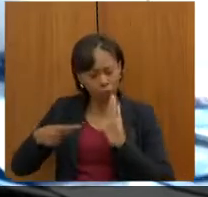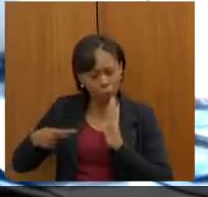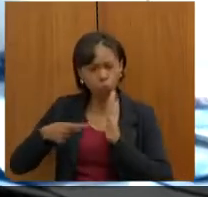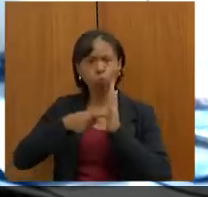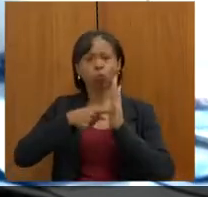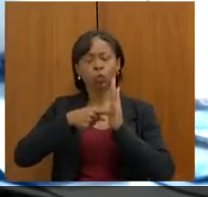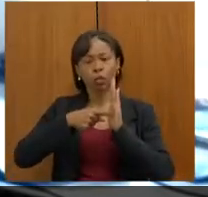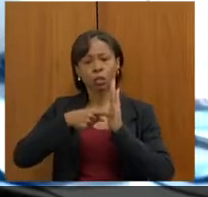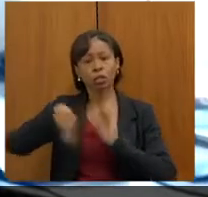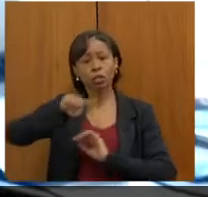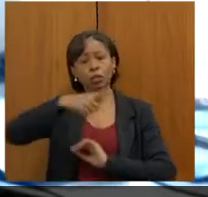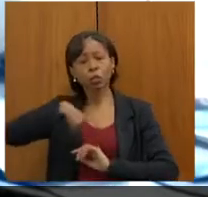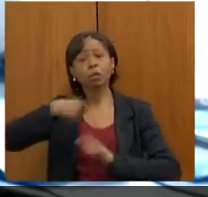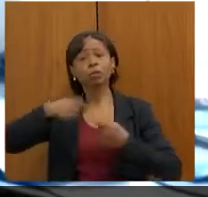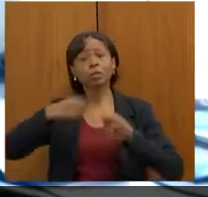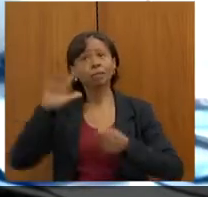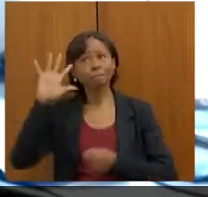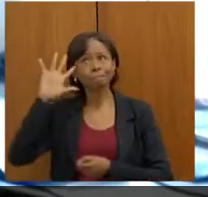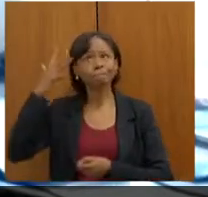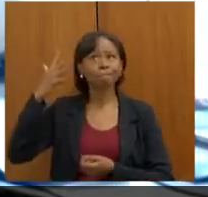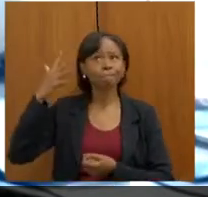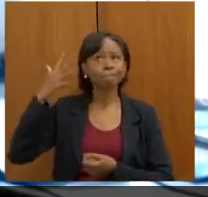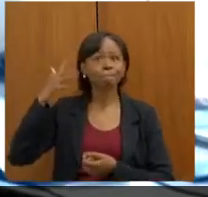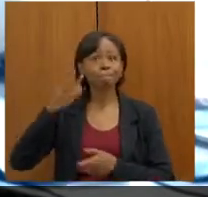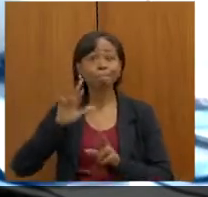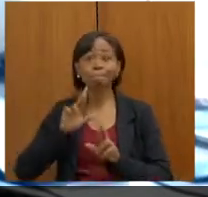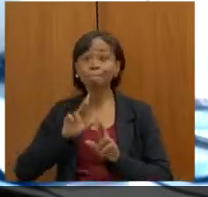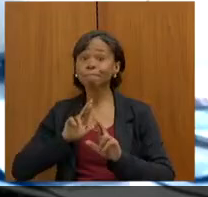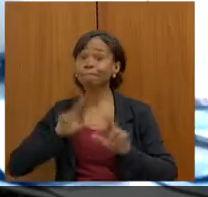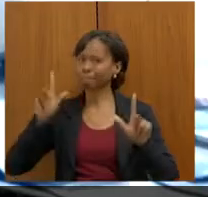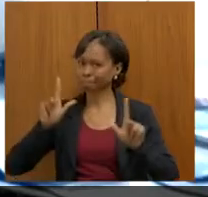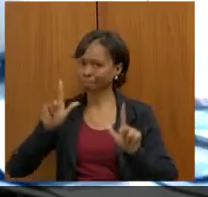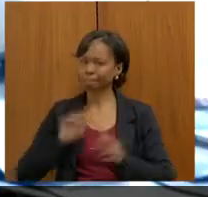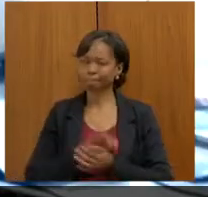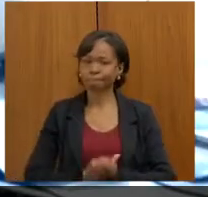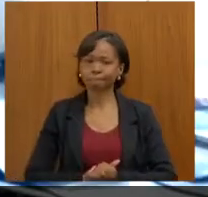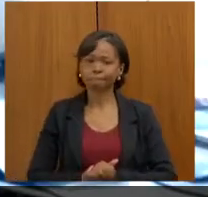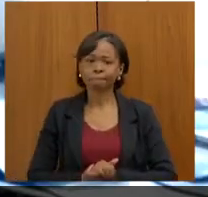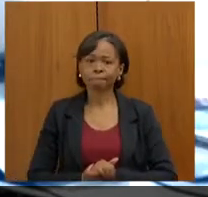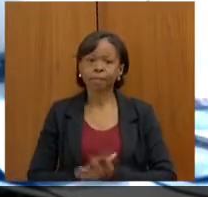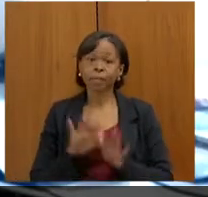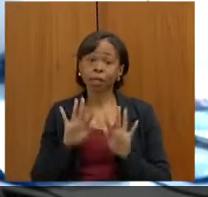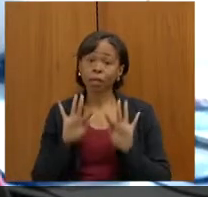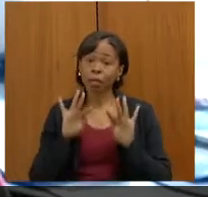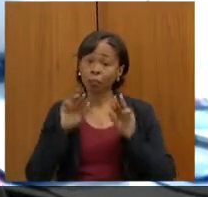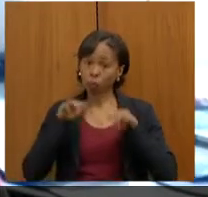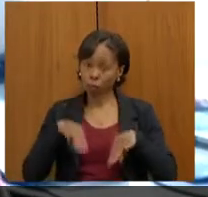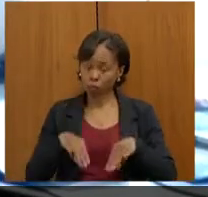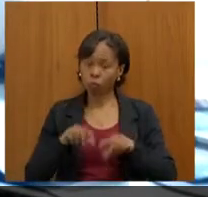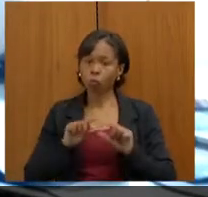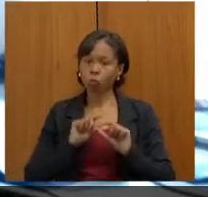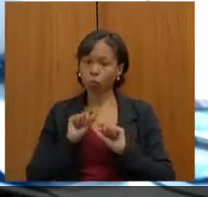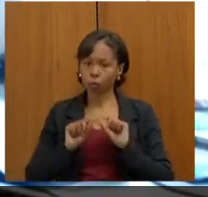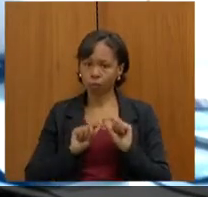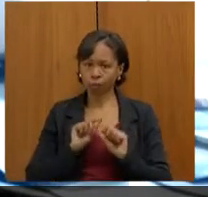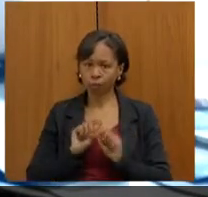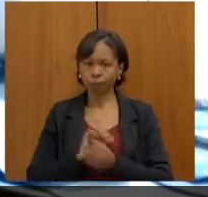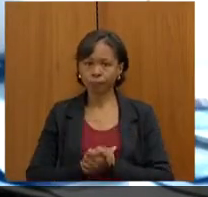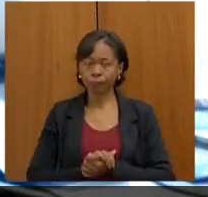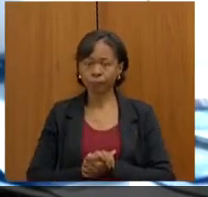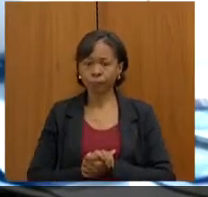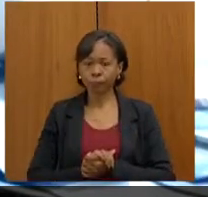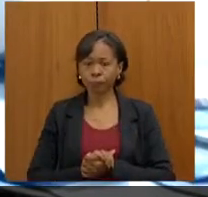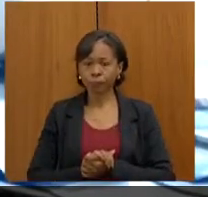Nossas ações elas precisam e a lente e aqui eu tenho Nando dando que o método de agir